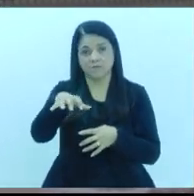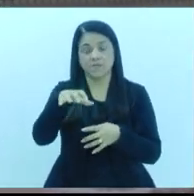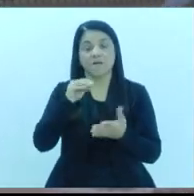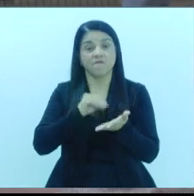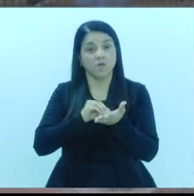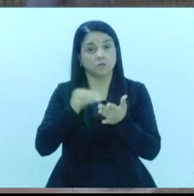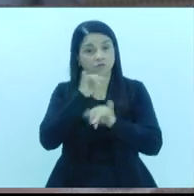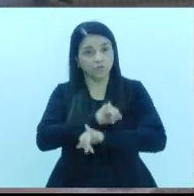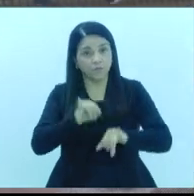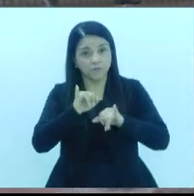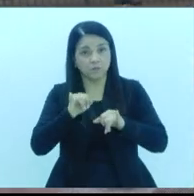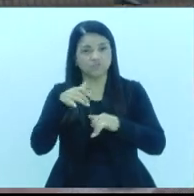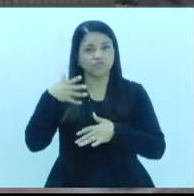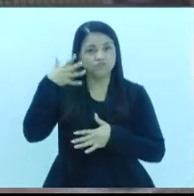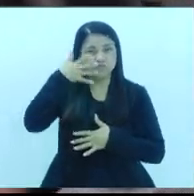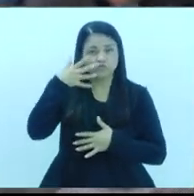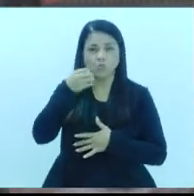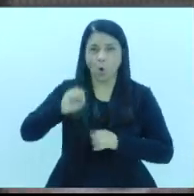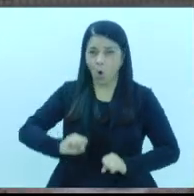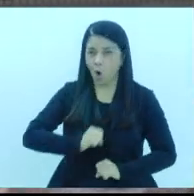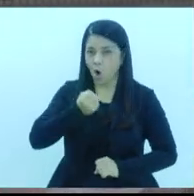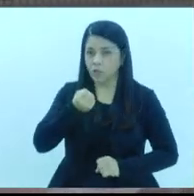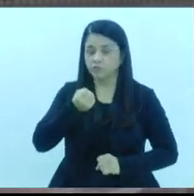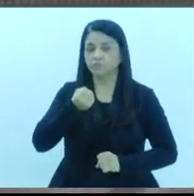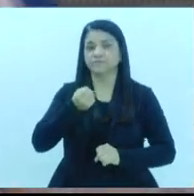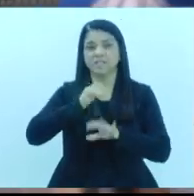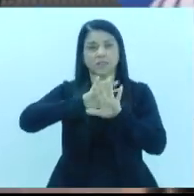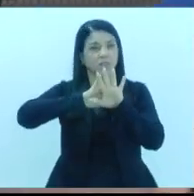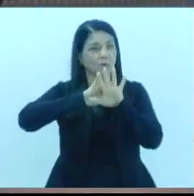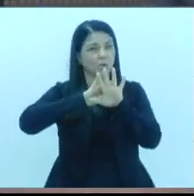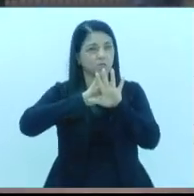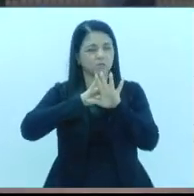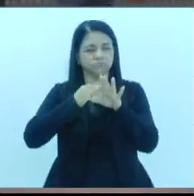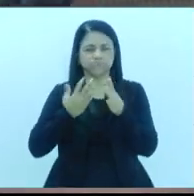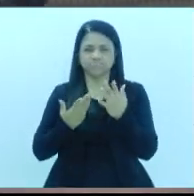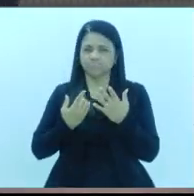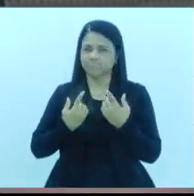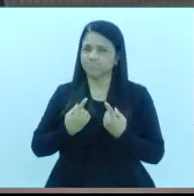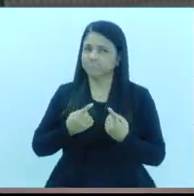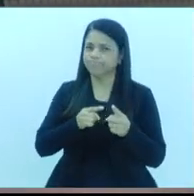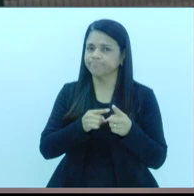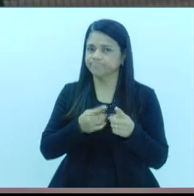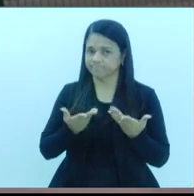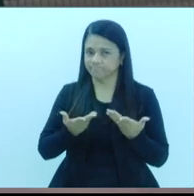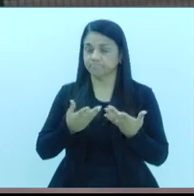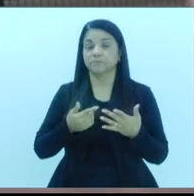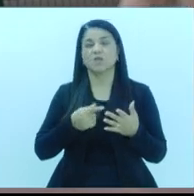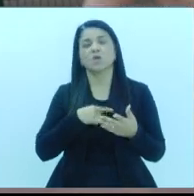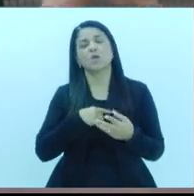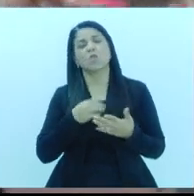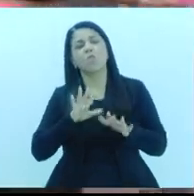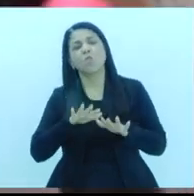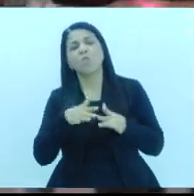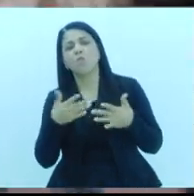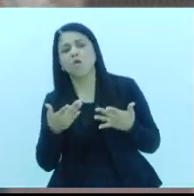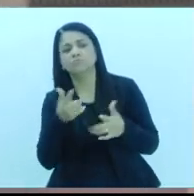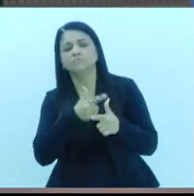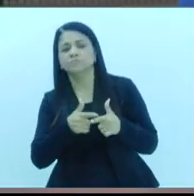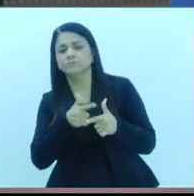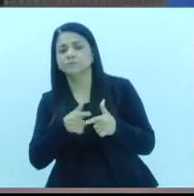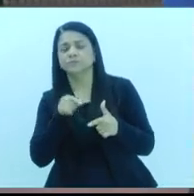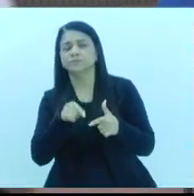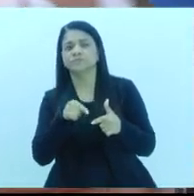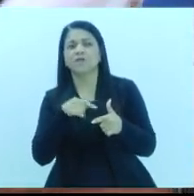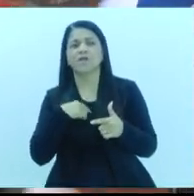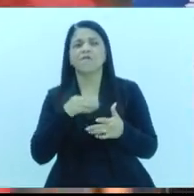desinformação, discursos de ódio e teorias da conspiração. E existem também alguns fatores que levam a essa desinformação. A falta de